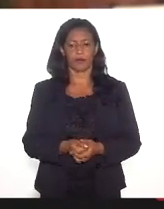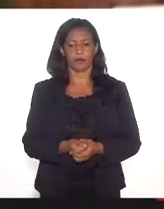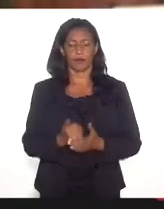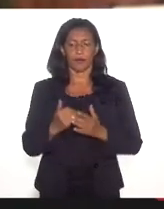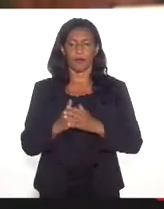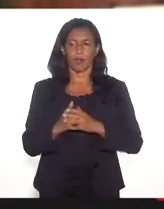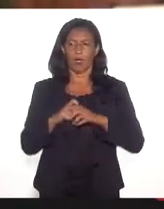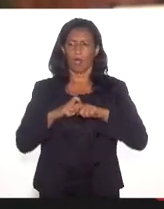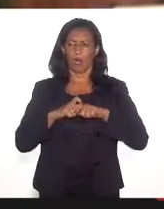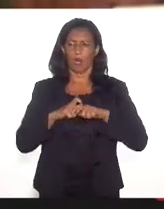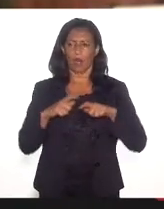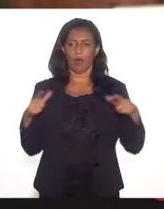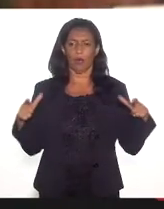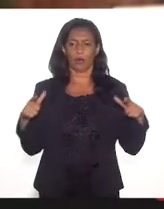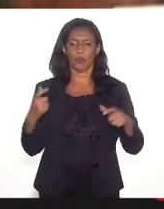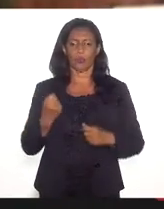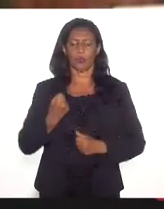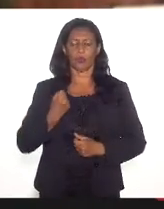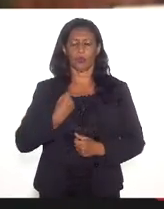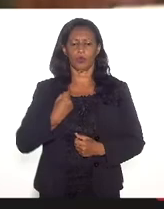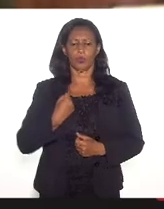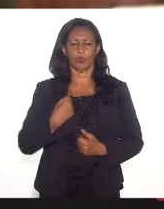aumentou o número de